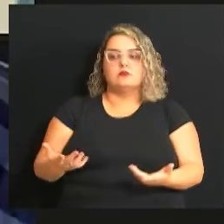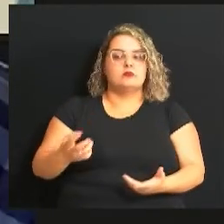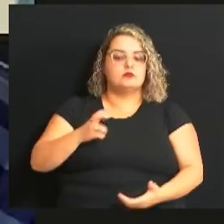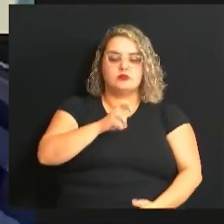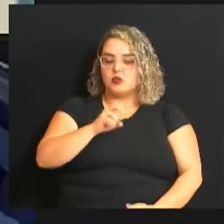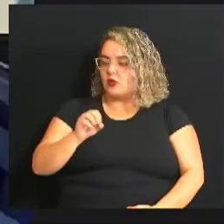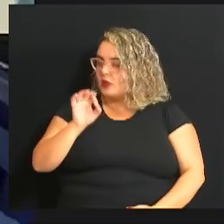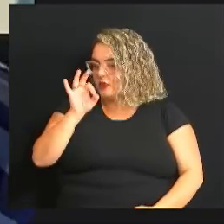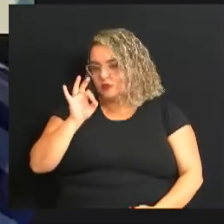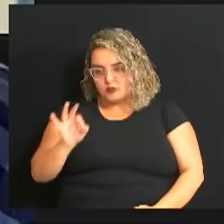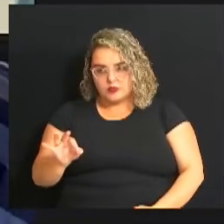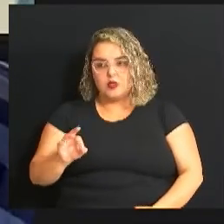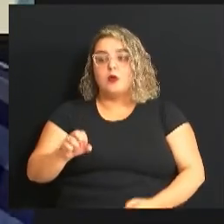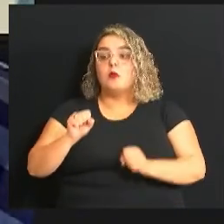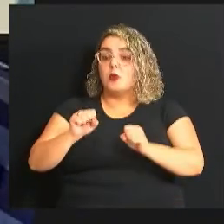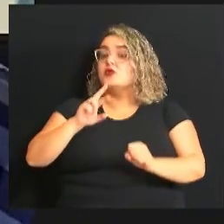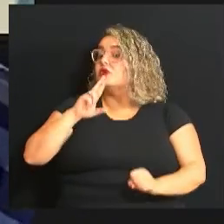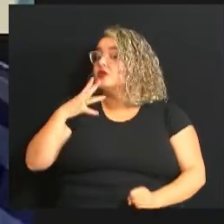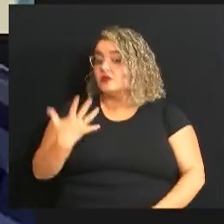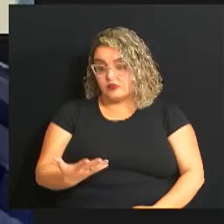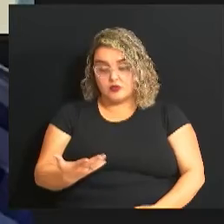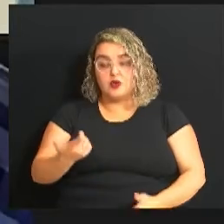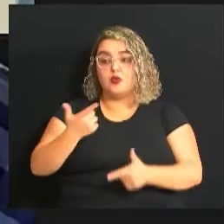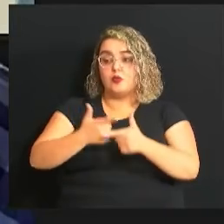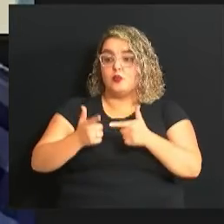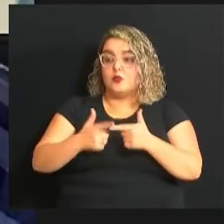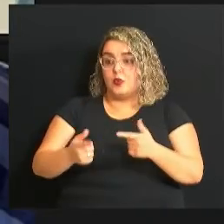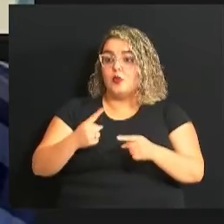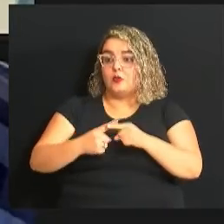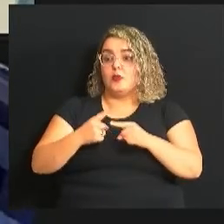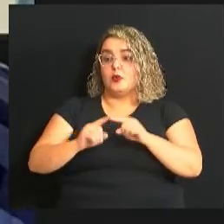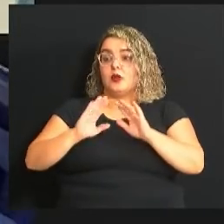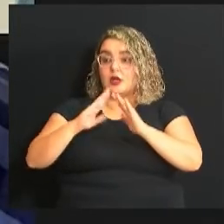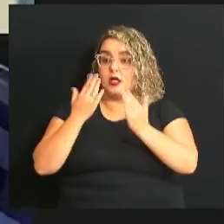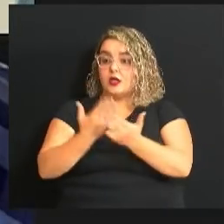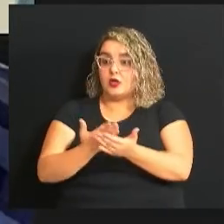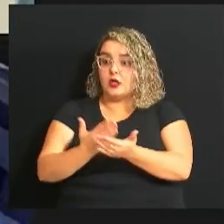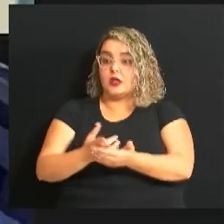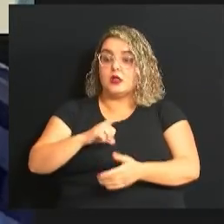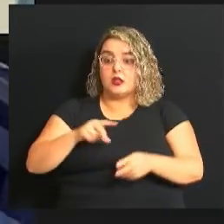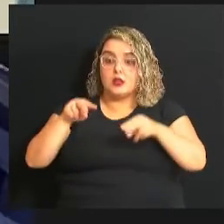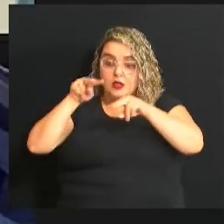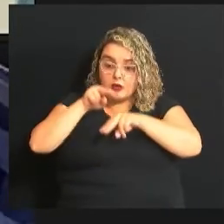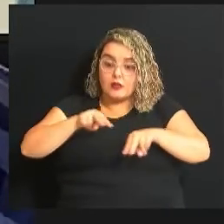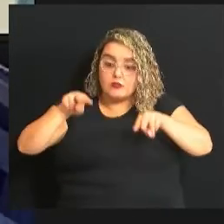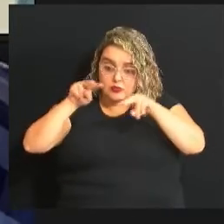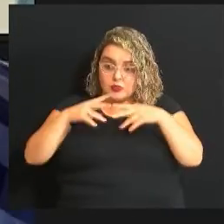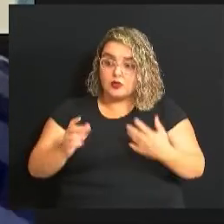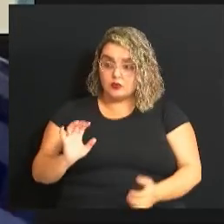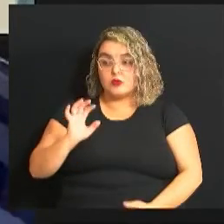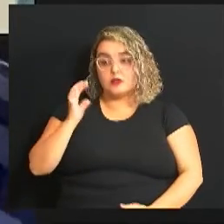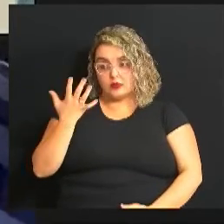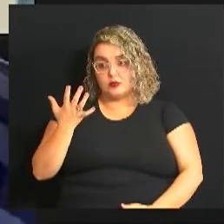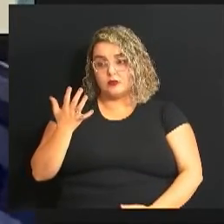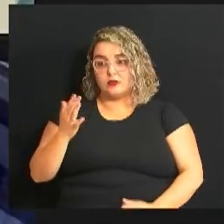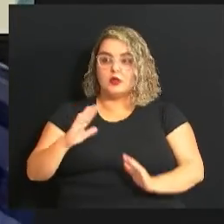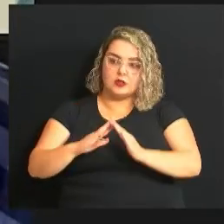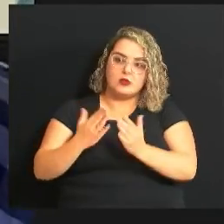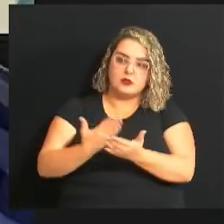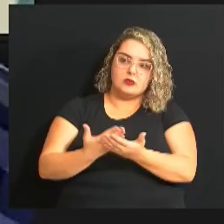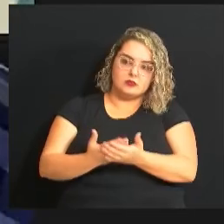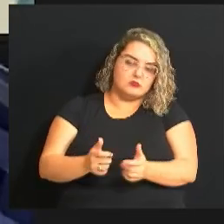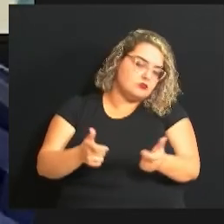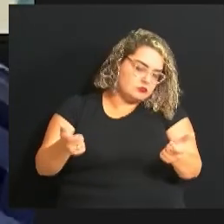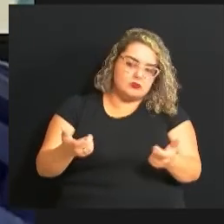pode até resolver o problema, porque as escolas têm visões interessantes sobre o que está acontecendo, as escolas mais engajadas, mas a maioria das escolas